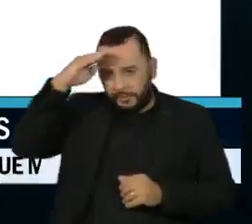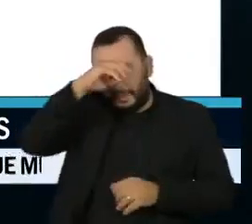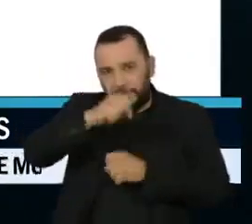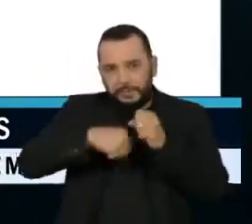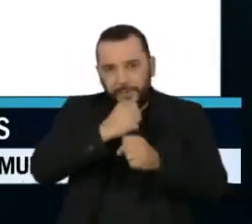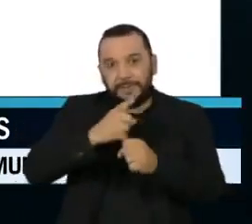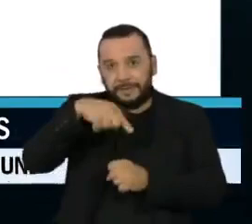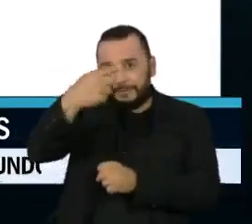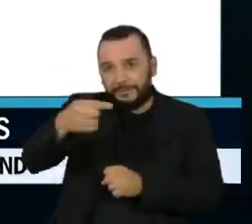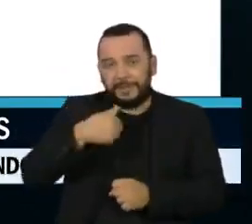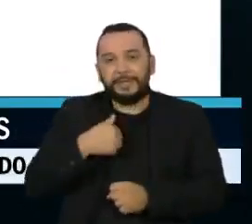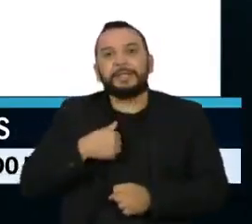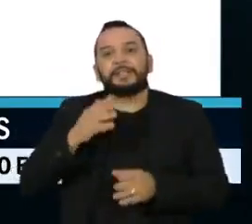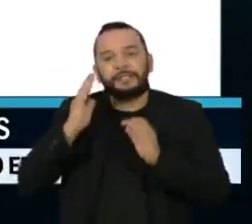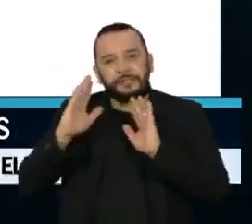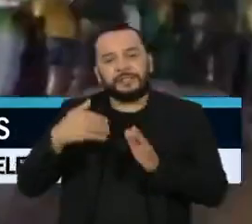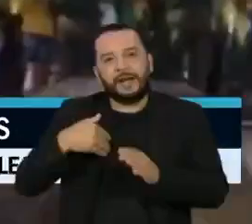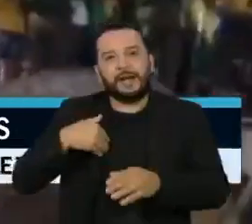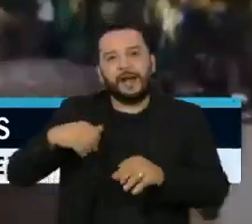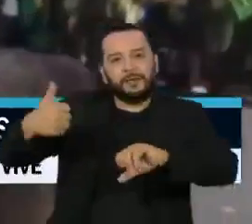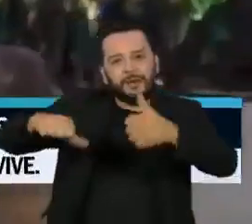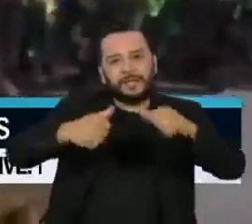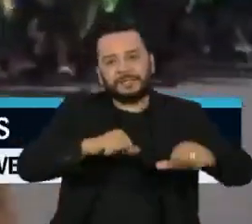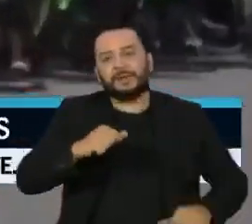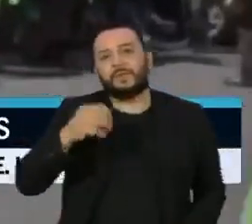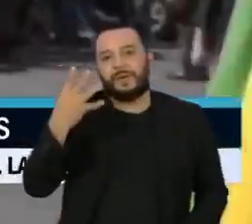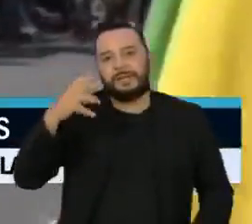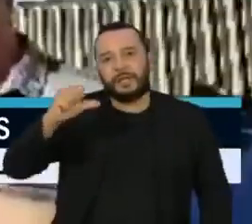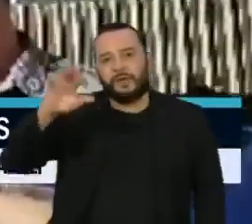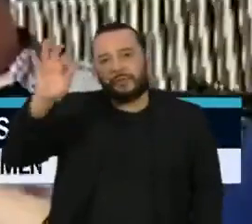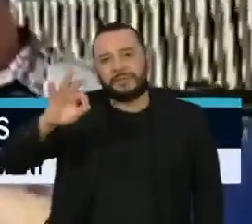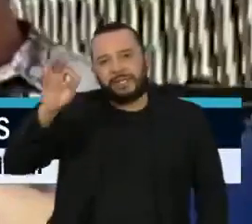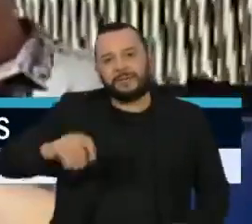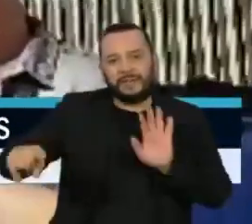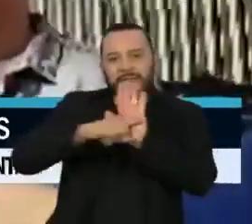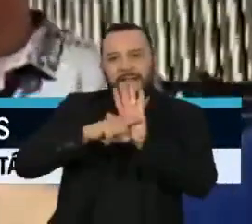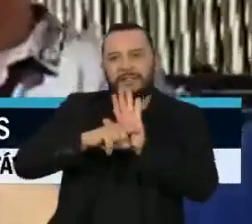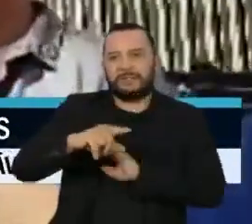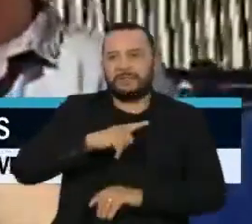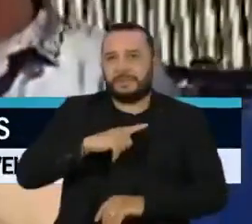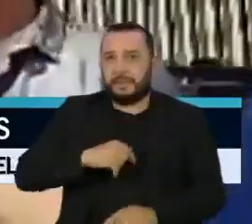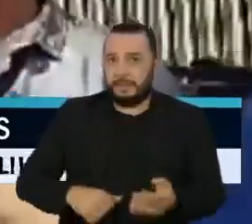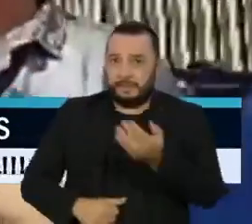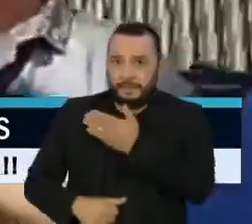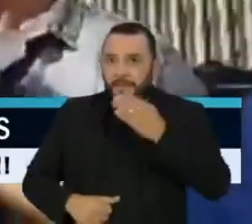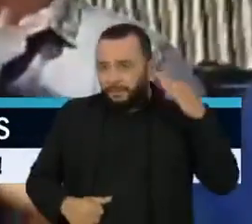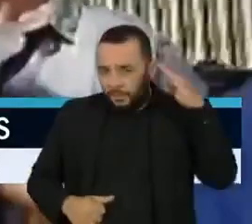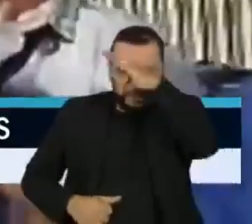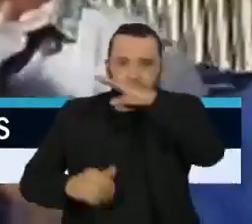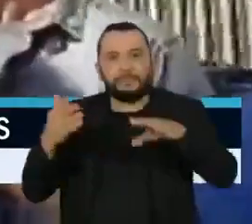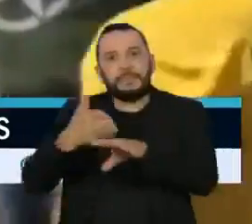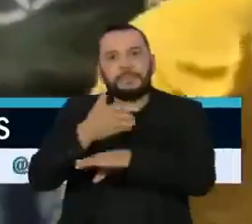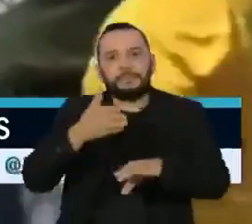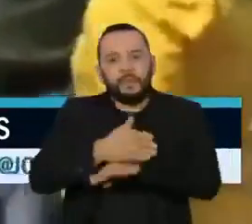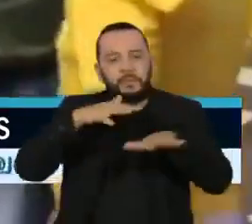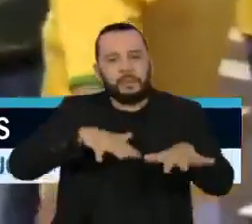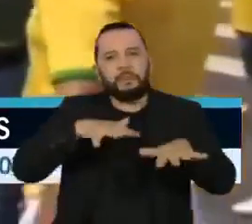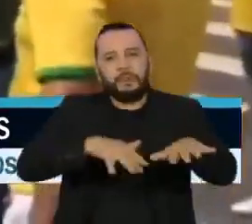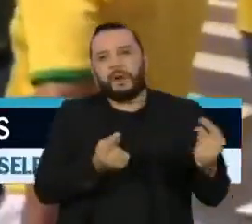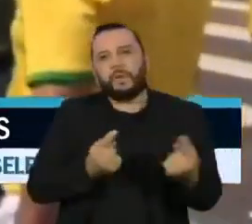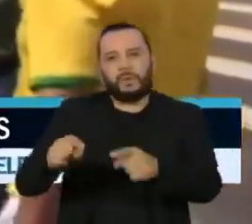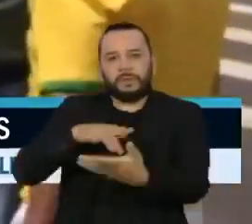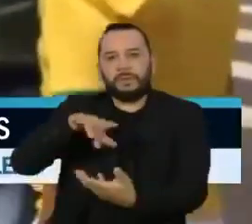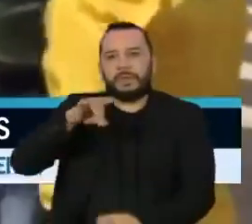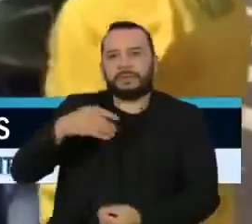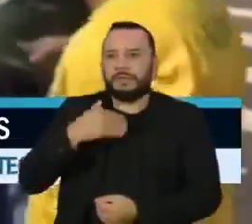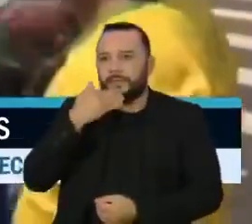ministros sobe para 49%. O presidente chegou a participar de atos considerados antidemocráticos, em que apoiadores